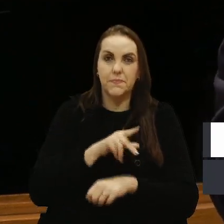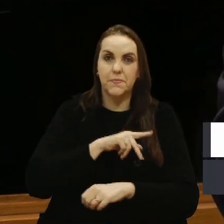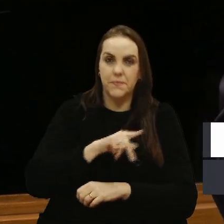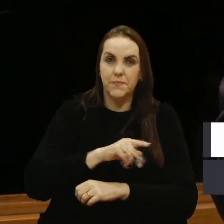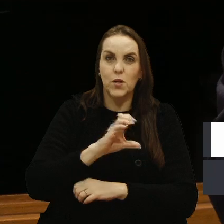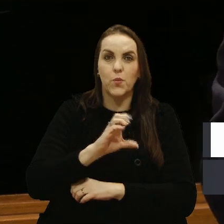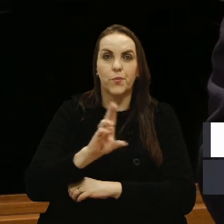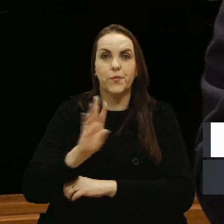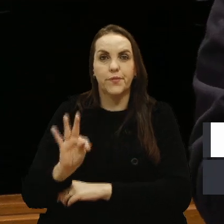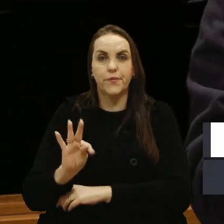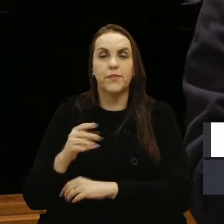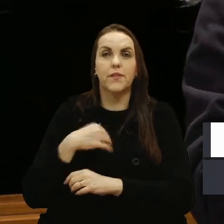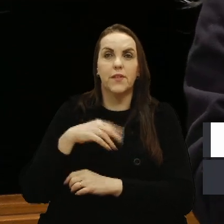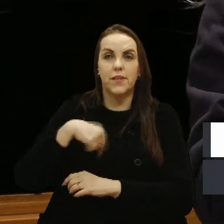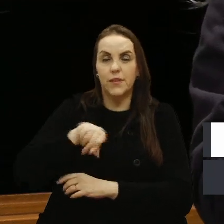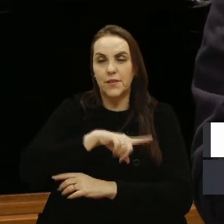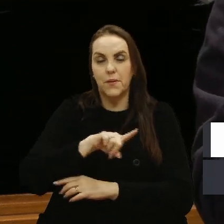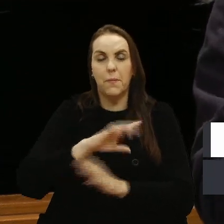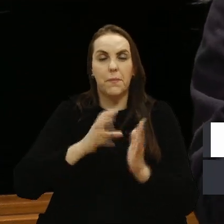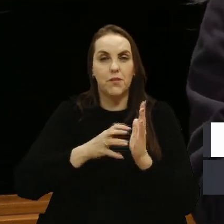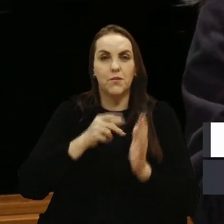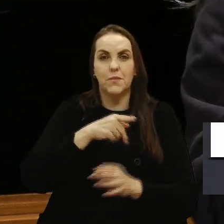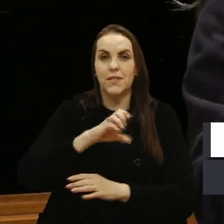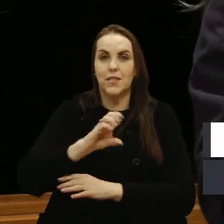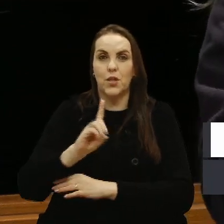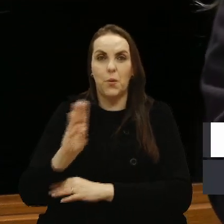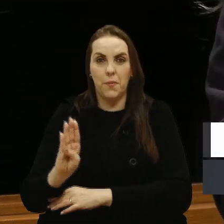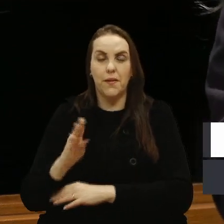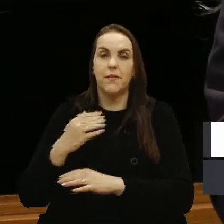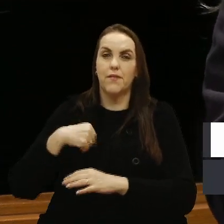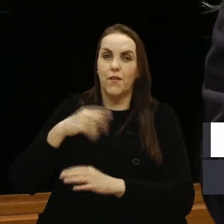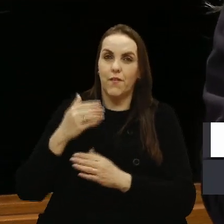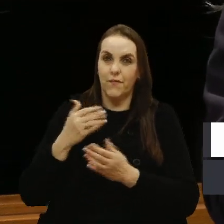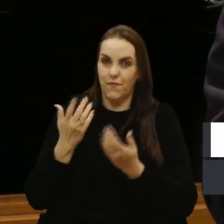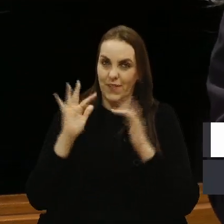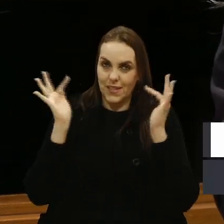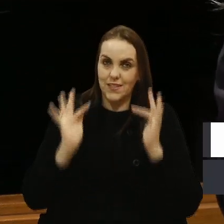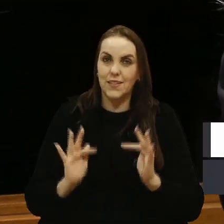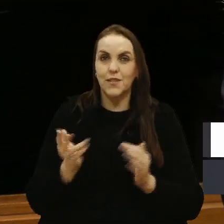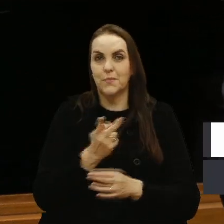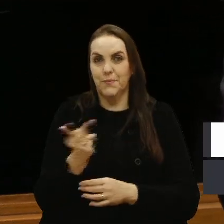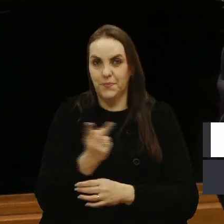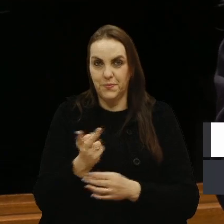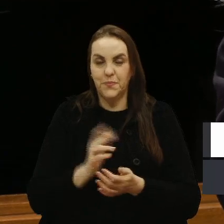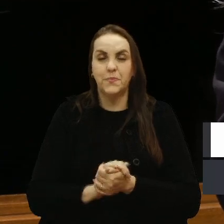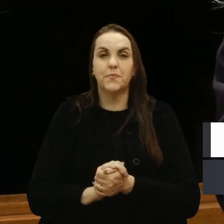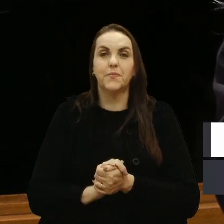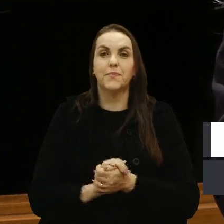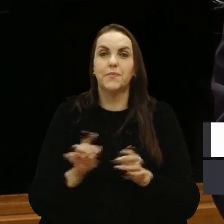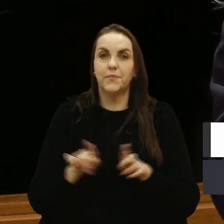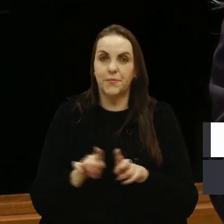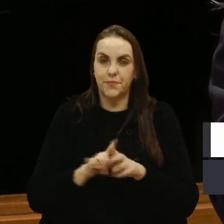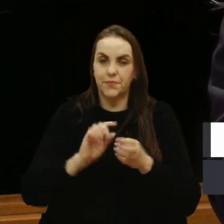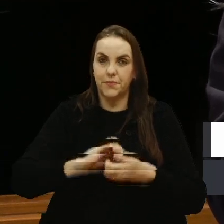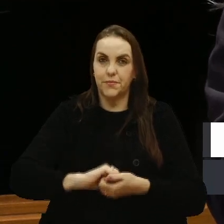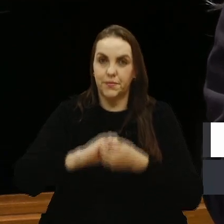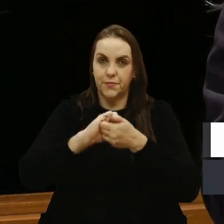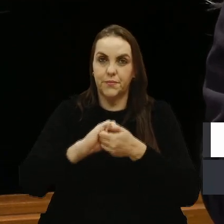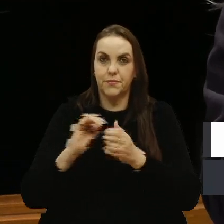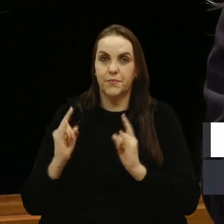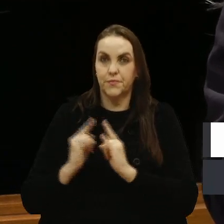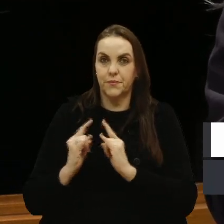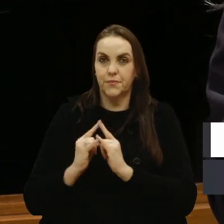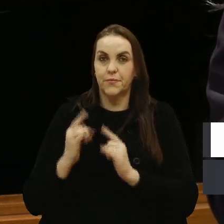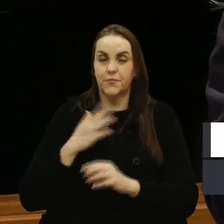queria, em nome da bancada do PCdoB, fazer votos a esses camaradas. E também não poderia deixar de saudar a entidade a qual